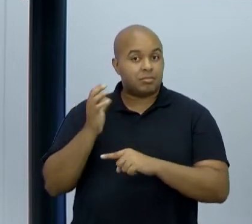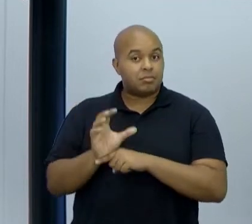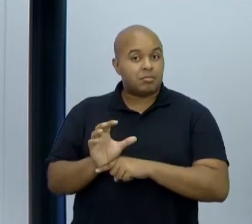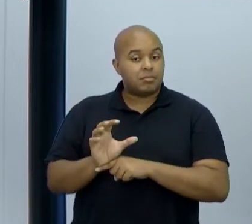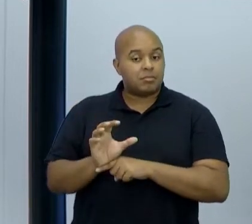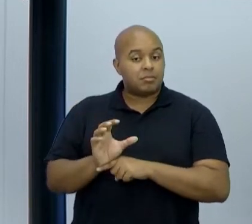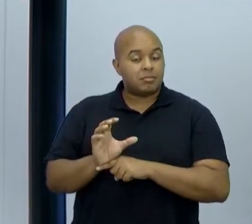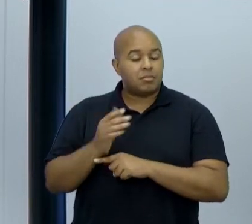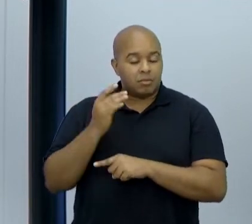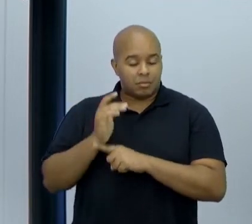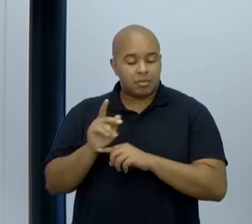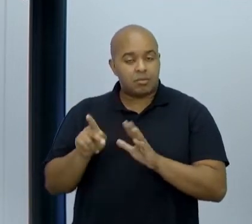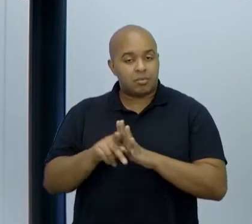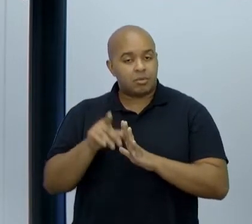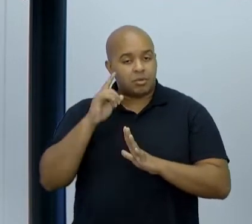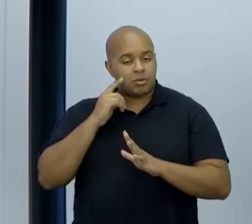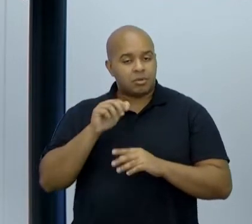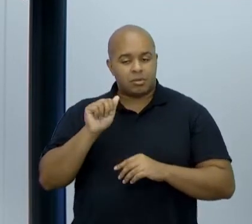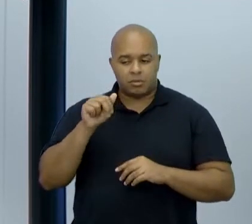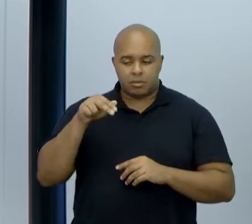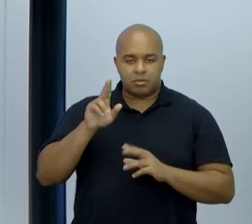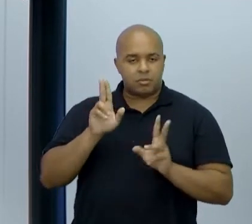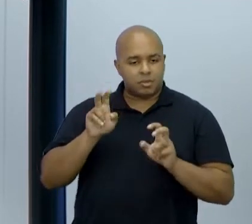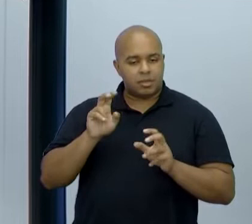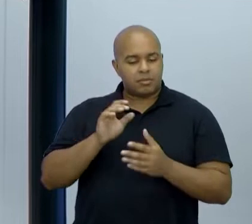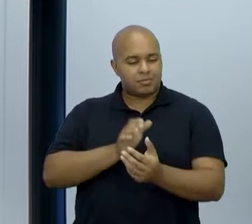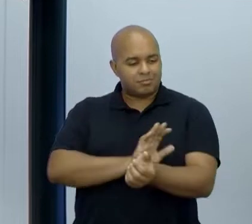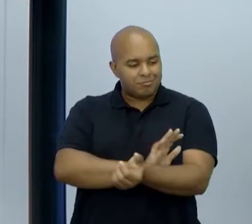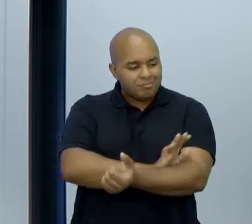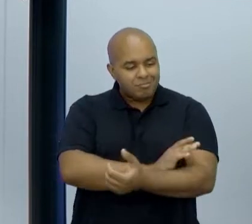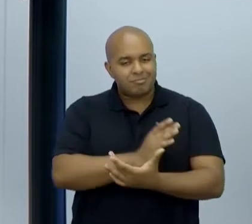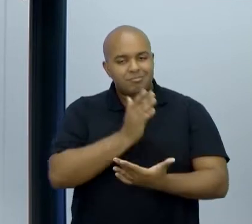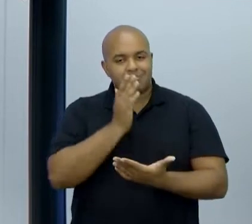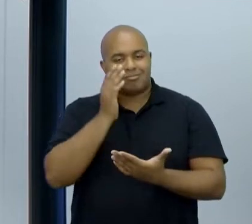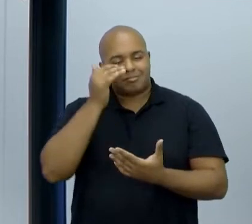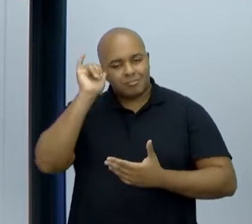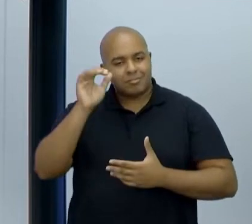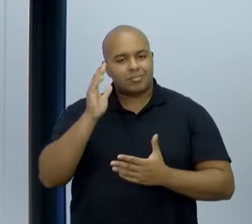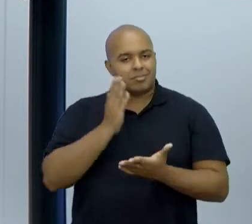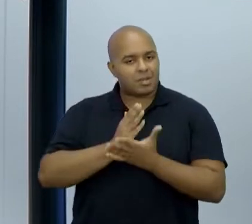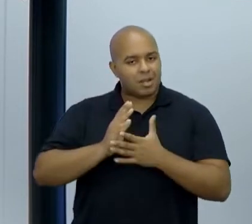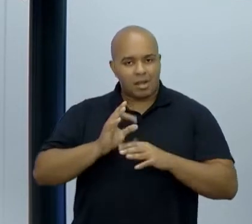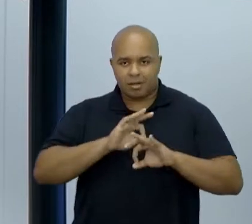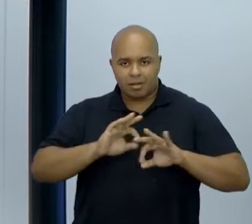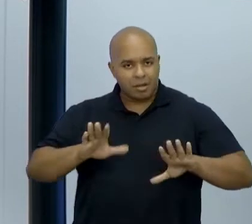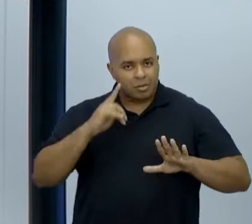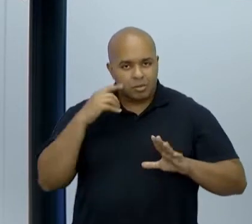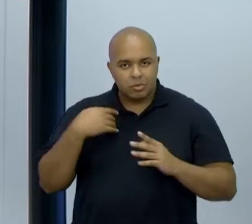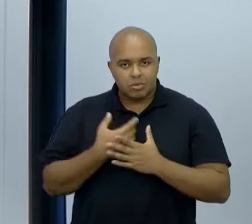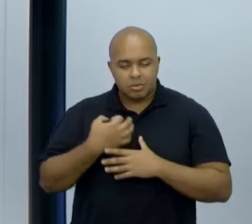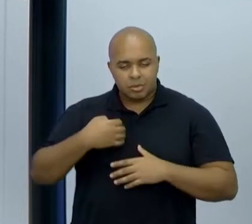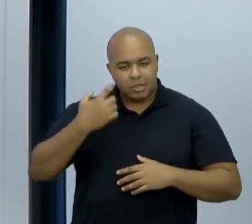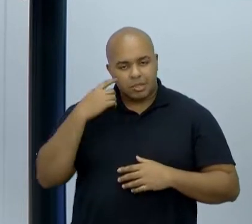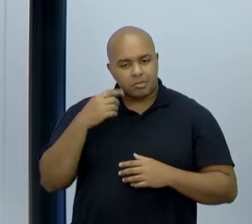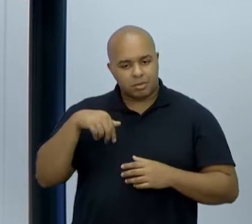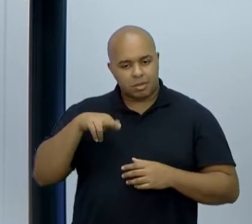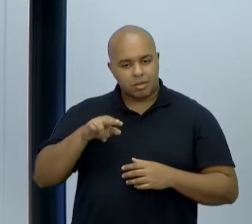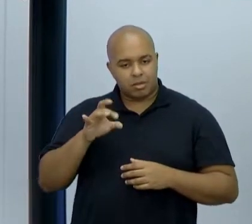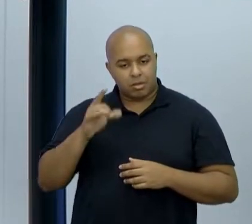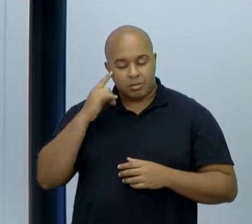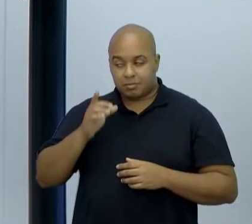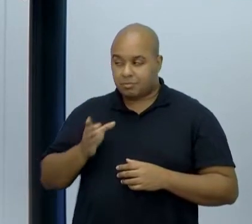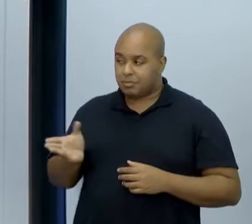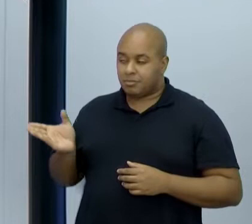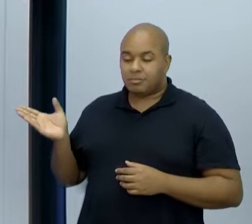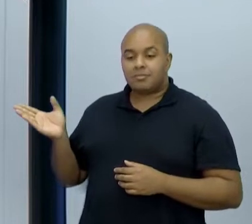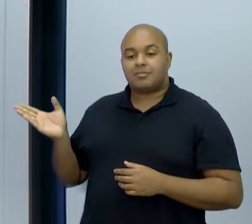o canal da Trilha Antirracista, que vai aparecer aqui embaixo para vocês. O QR Code, tá? Eu sempre apontando